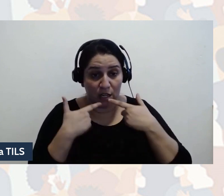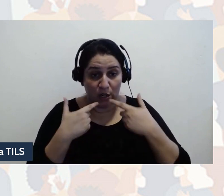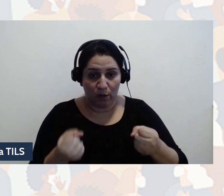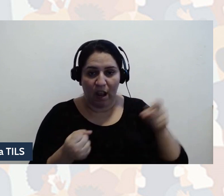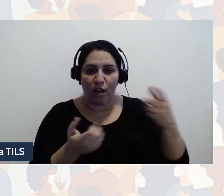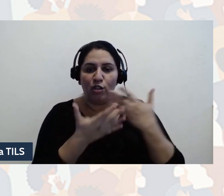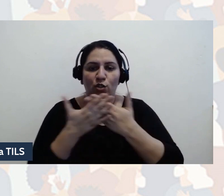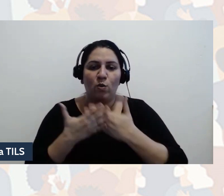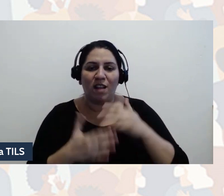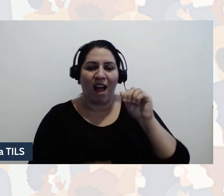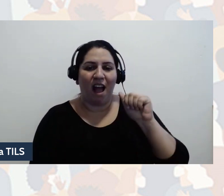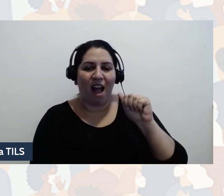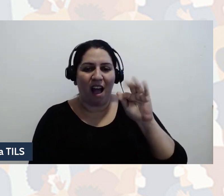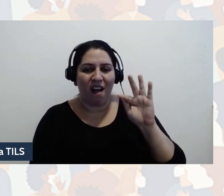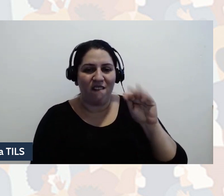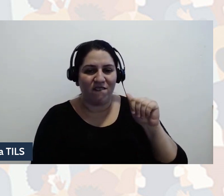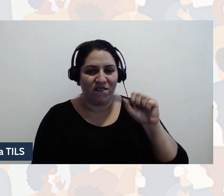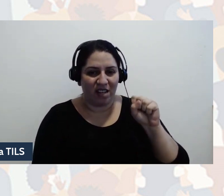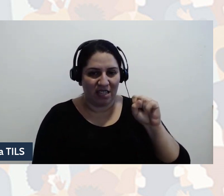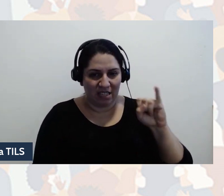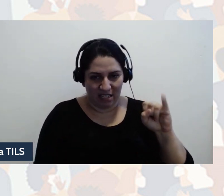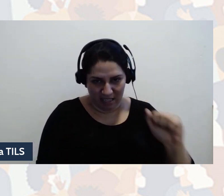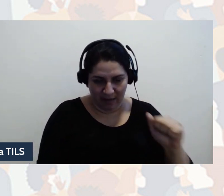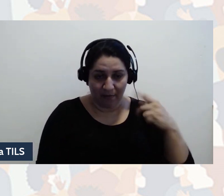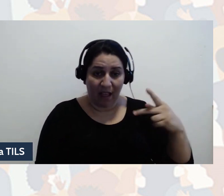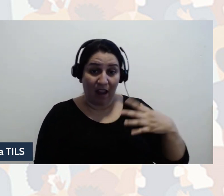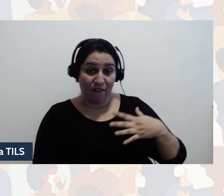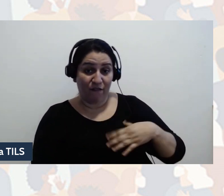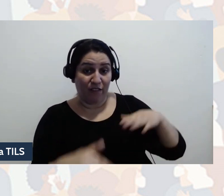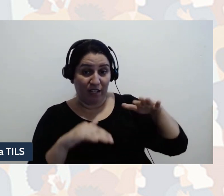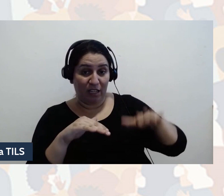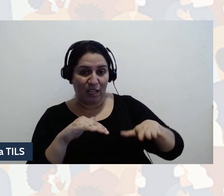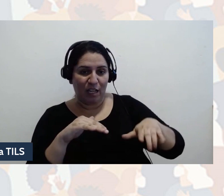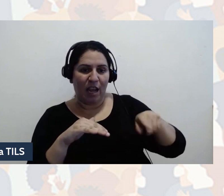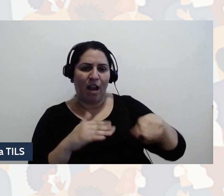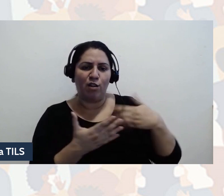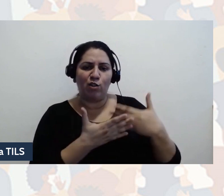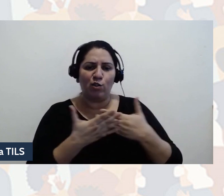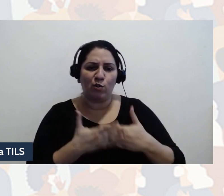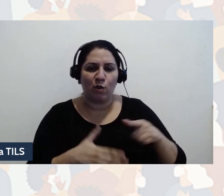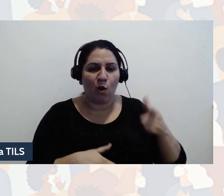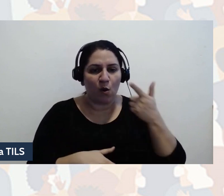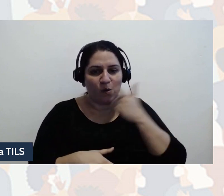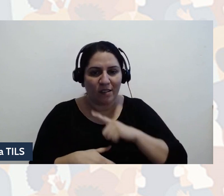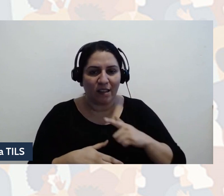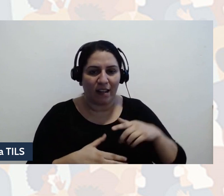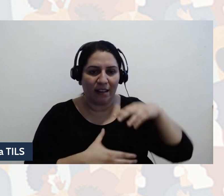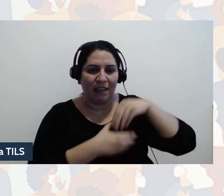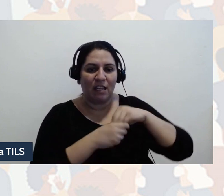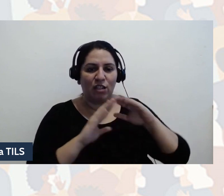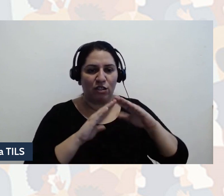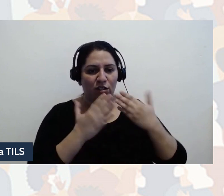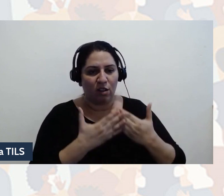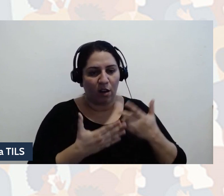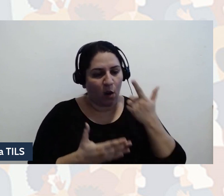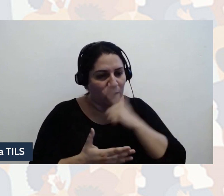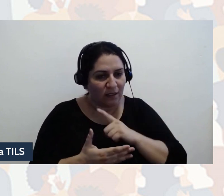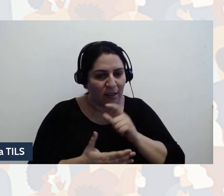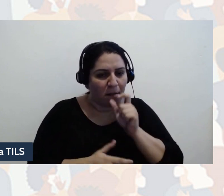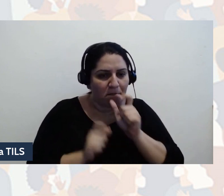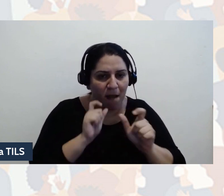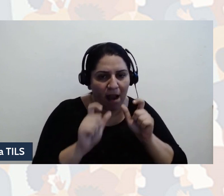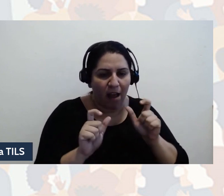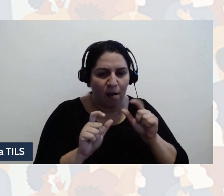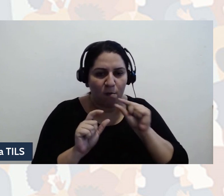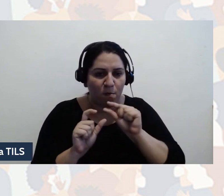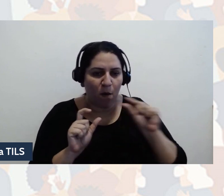linguagem. Sua filha mais nova, Sônia, ganha um prêmio por usar o menor número de palavras na sua classe e sente-se muito orgulhosa por não ter